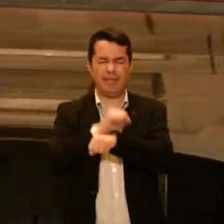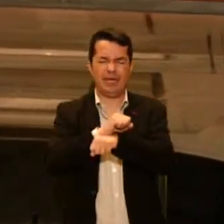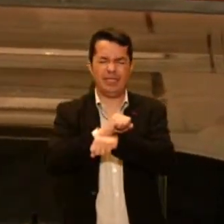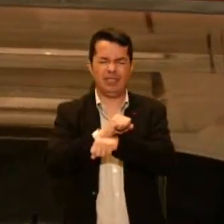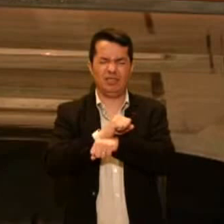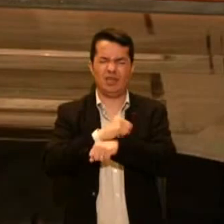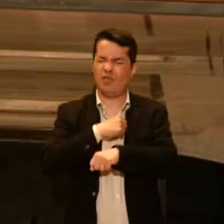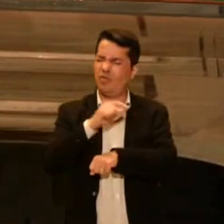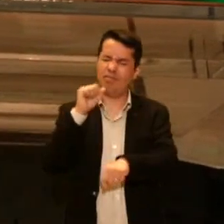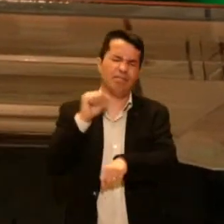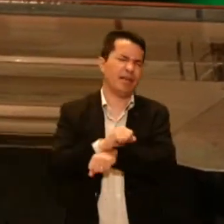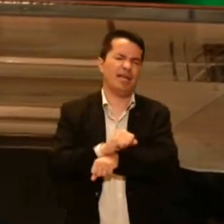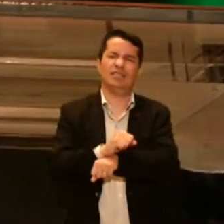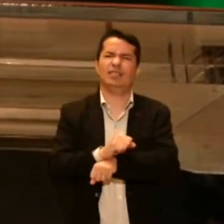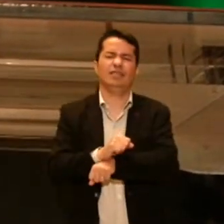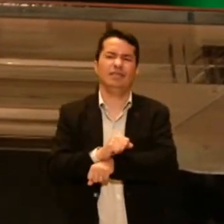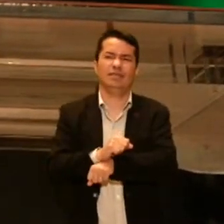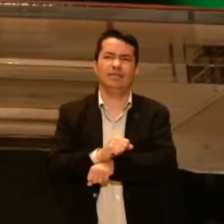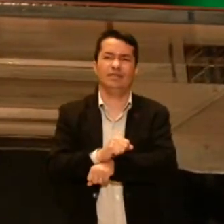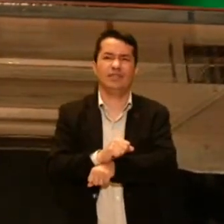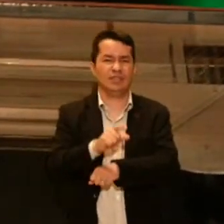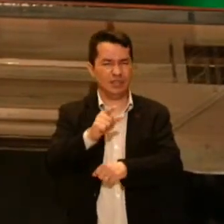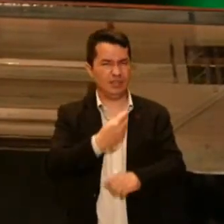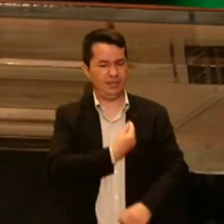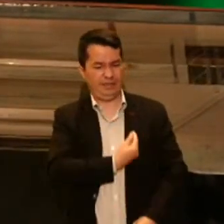me entregar.